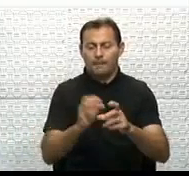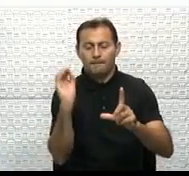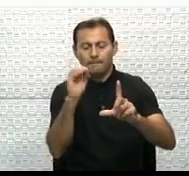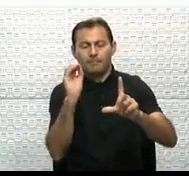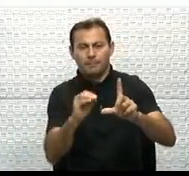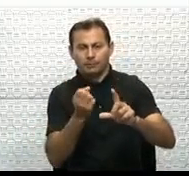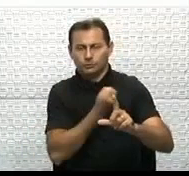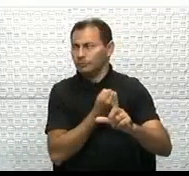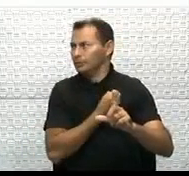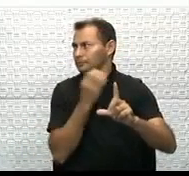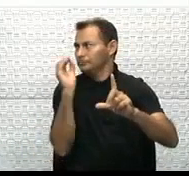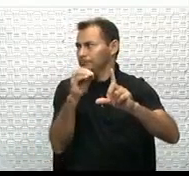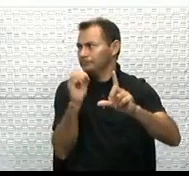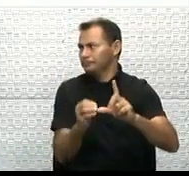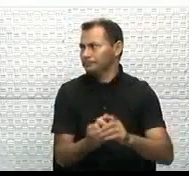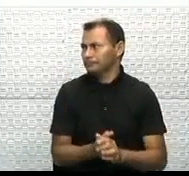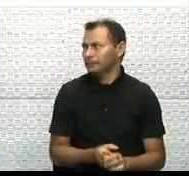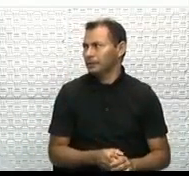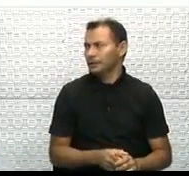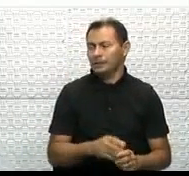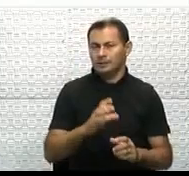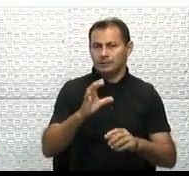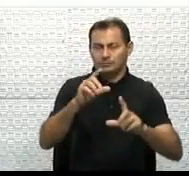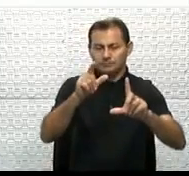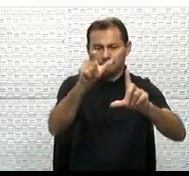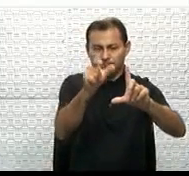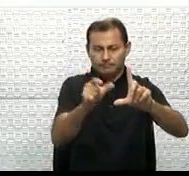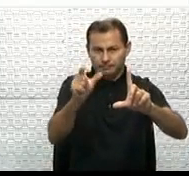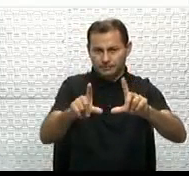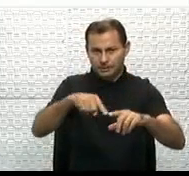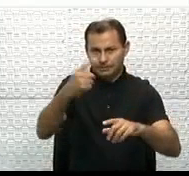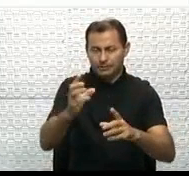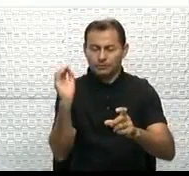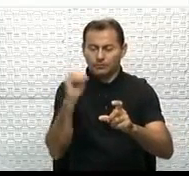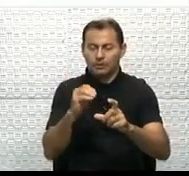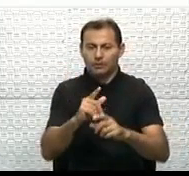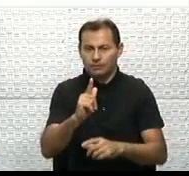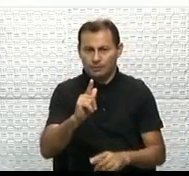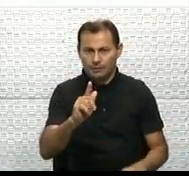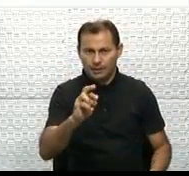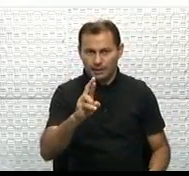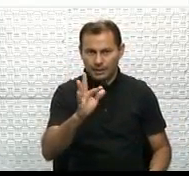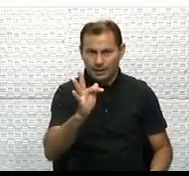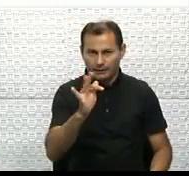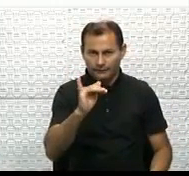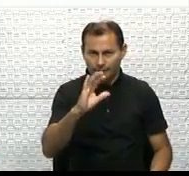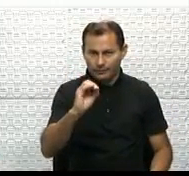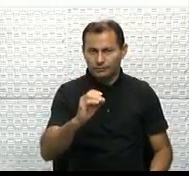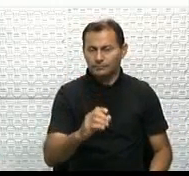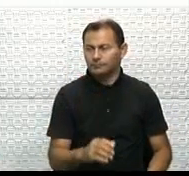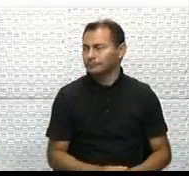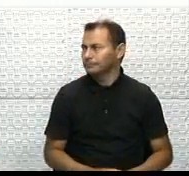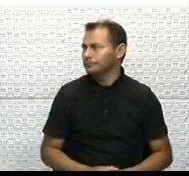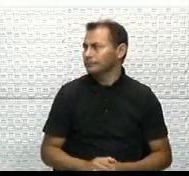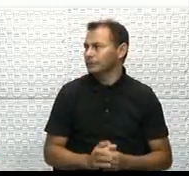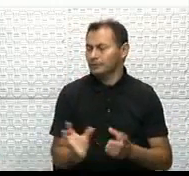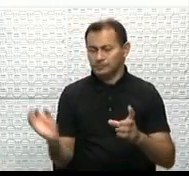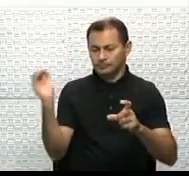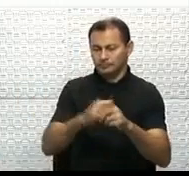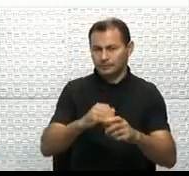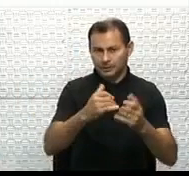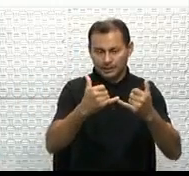pares ordenados nas células, depois nós vamos inserir o gráfico de dispersão,